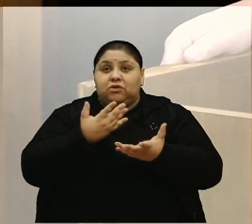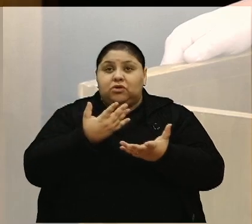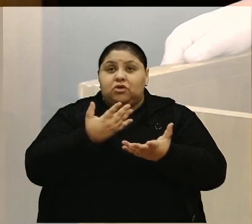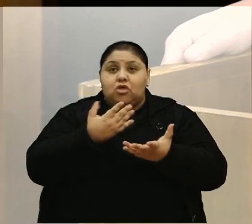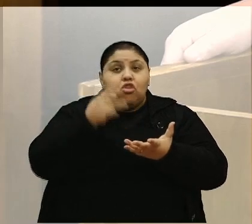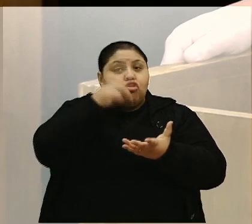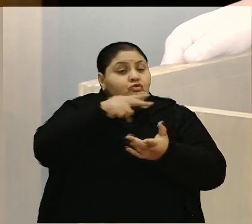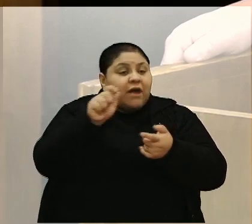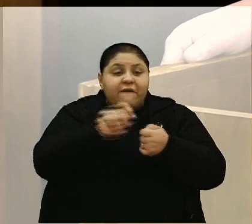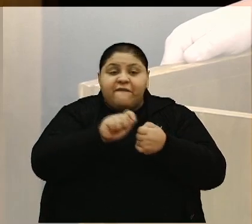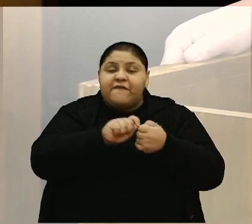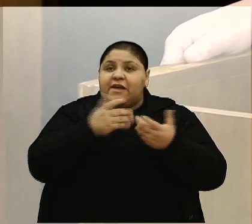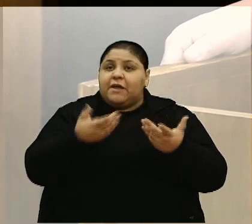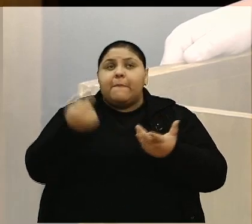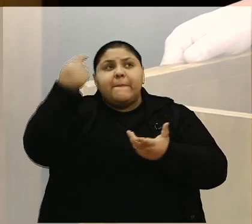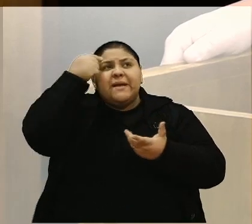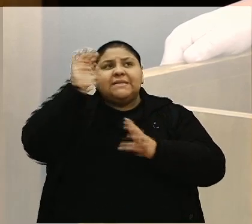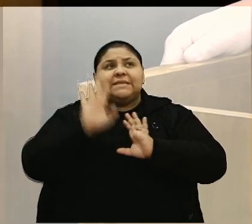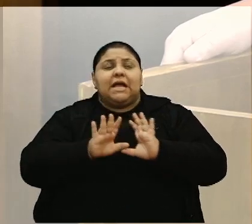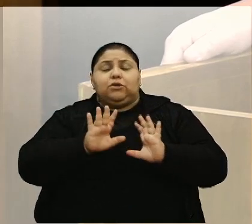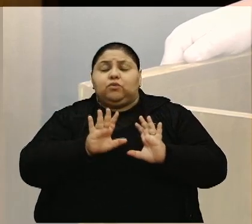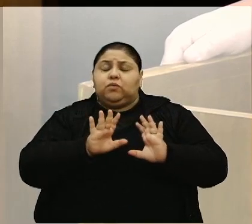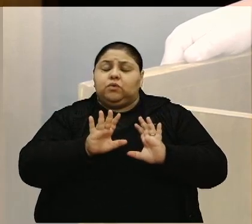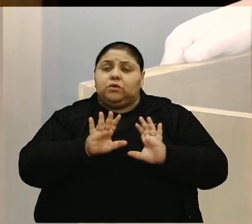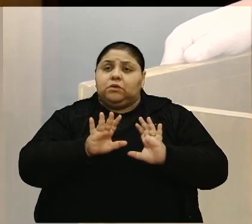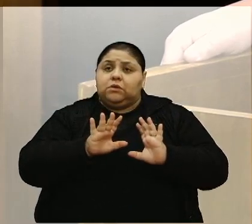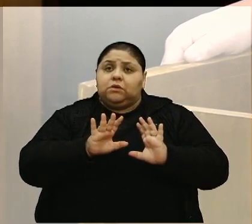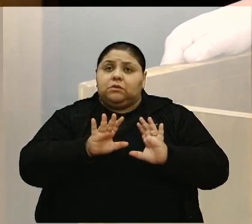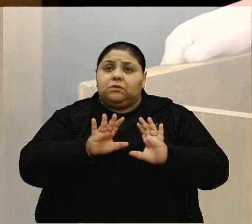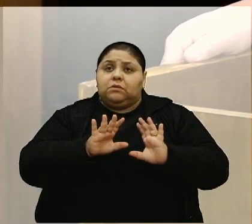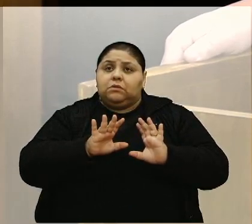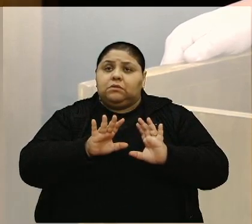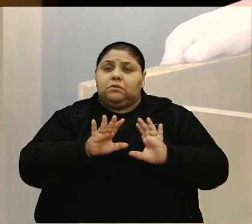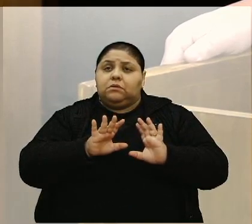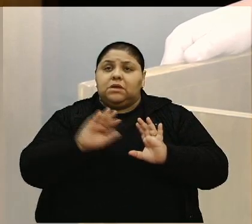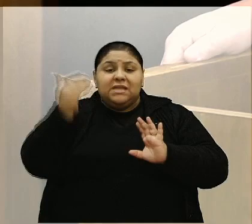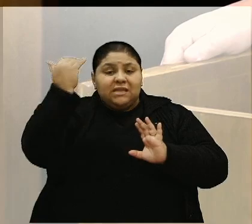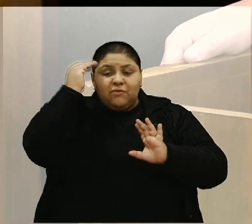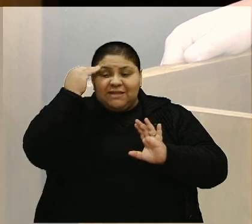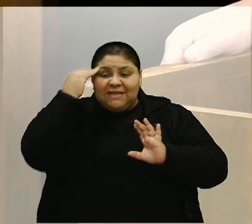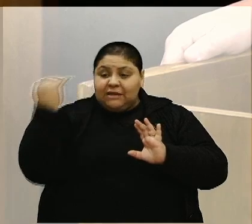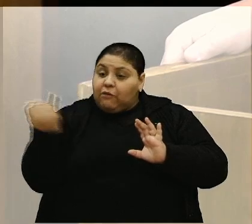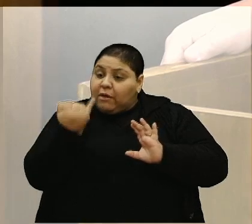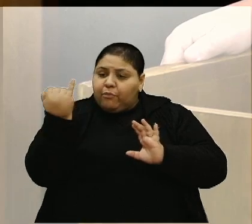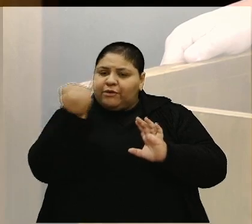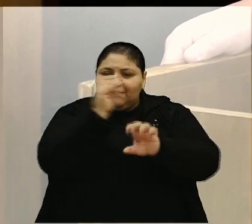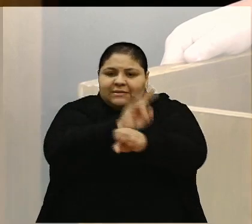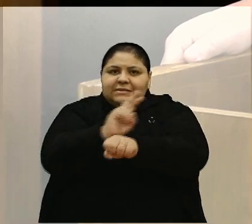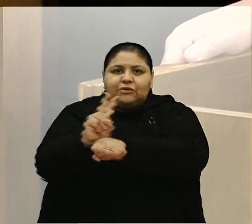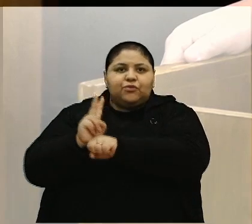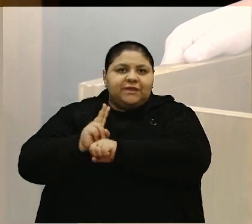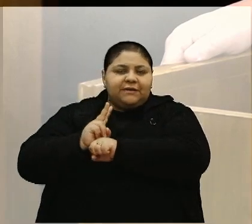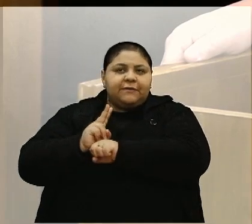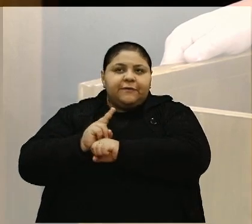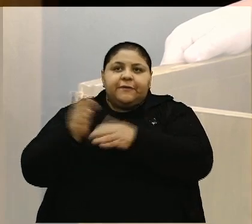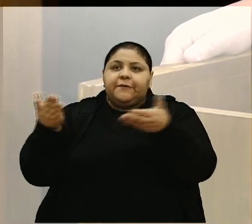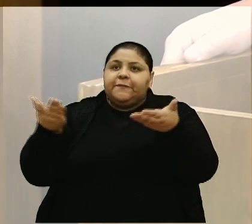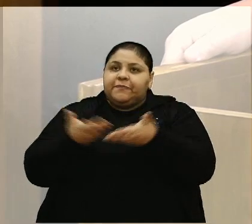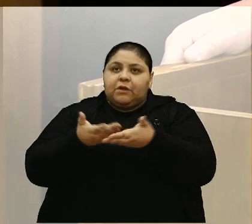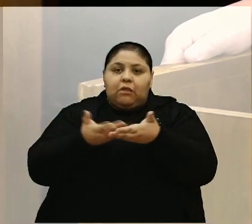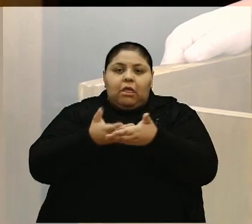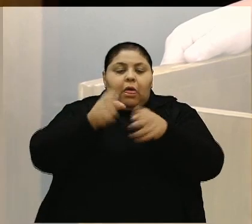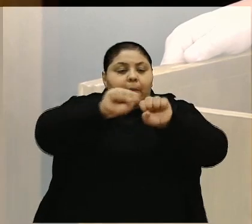colocados, nunca foram pensados, nunca deram importância para a prevenção. Aí estourou os